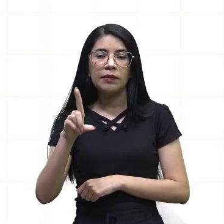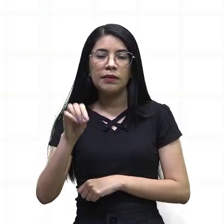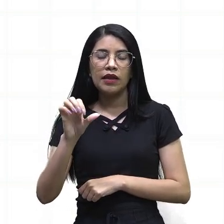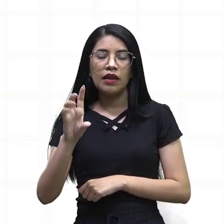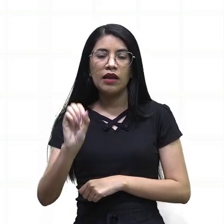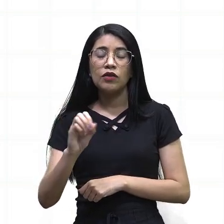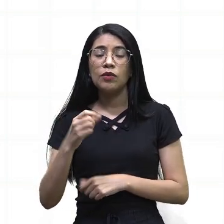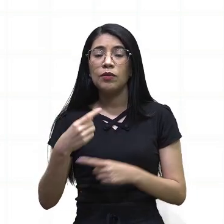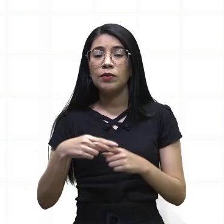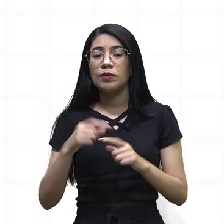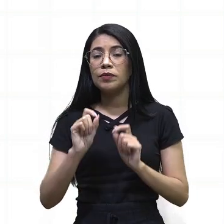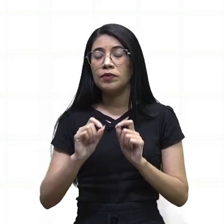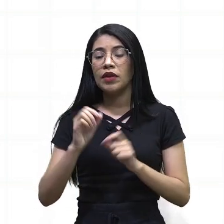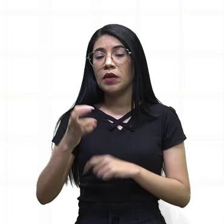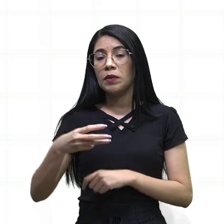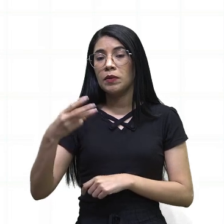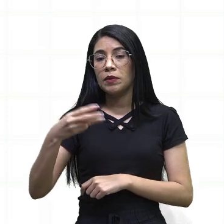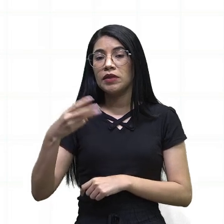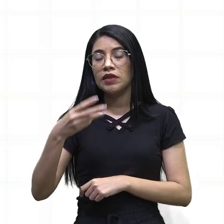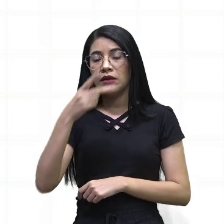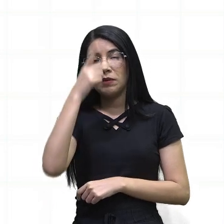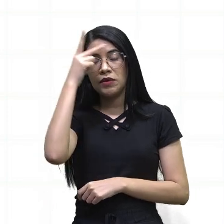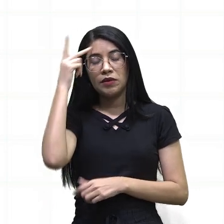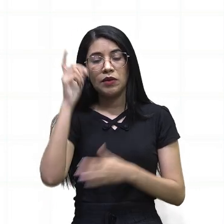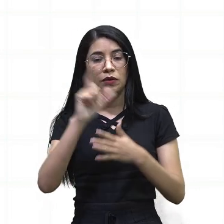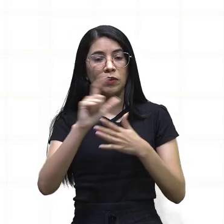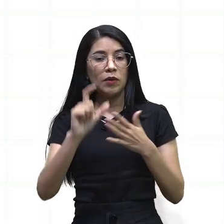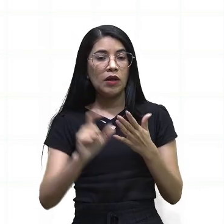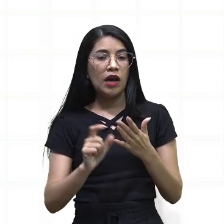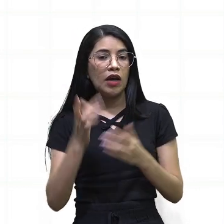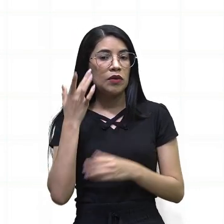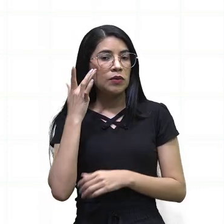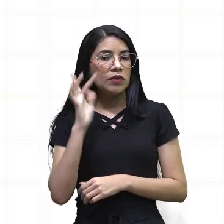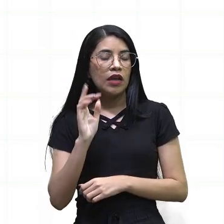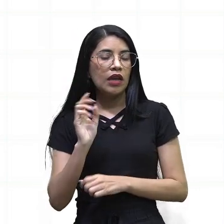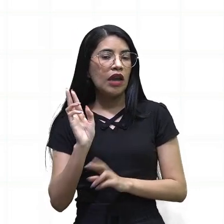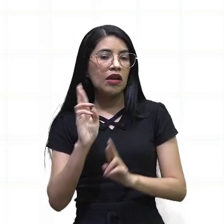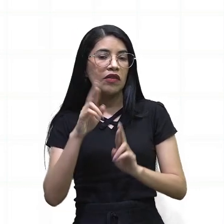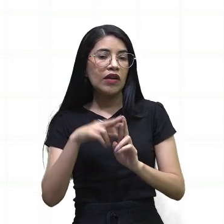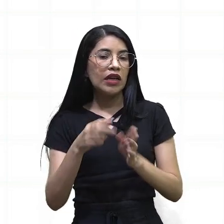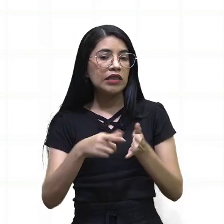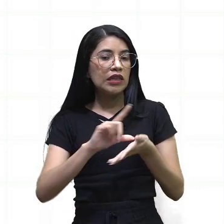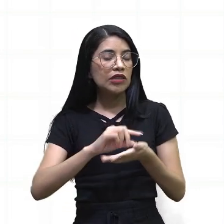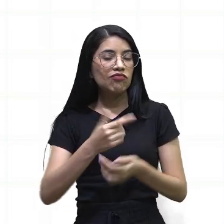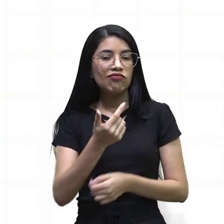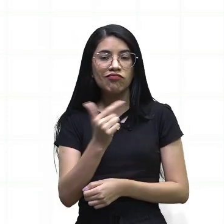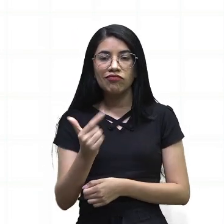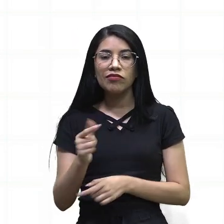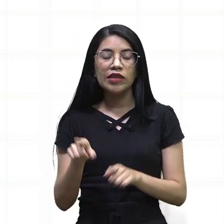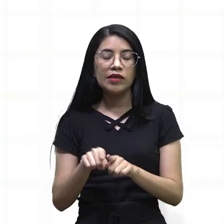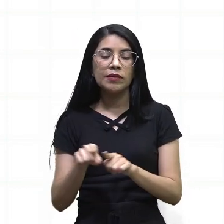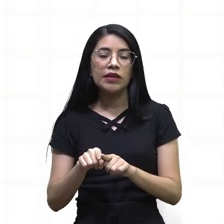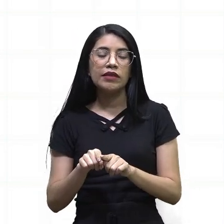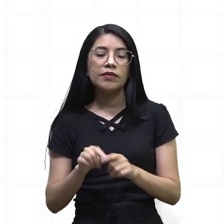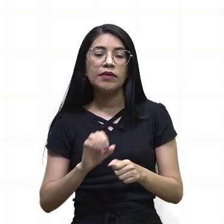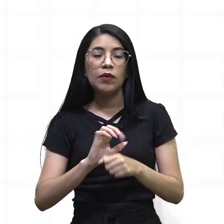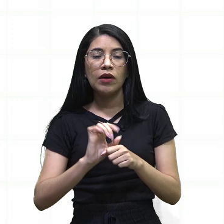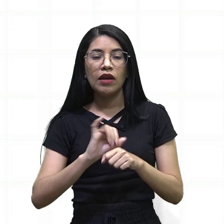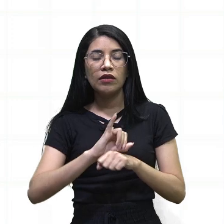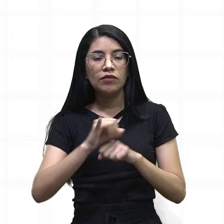terceira pessoa do plural e eu não tenho nenhuma referência anteriormente. Então, sujeito